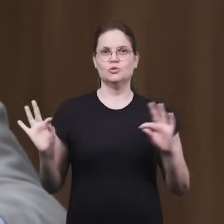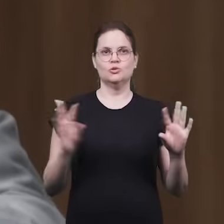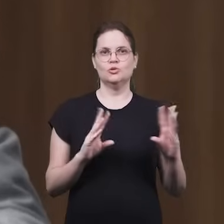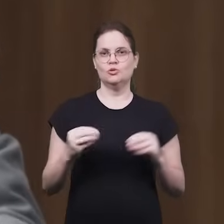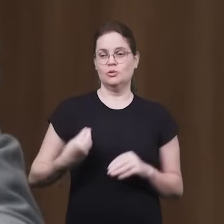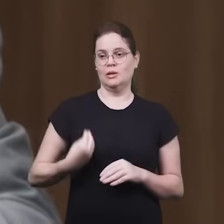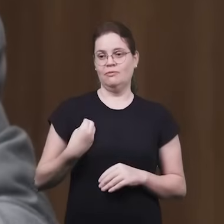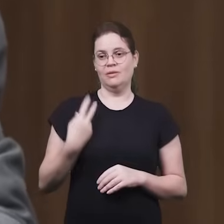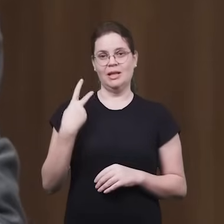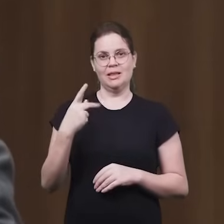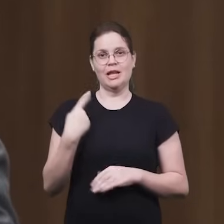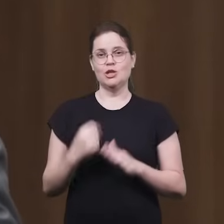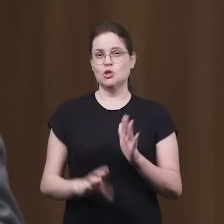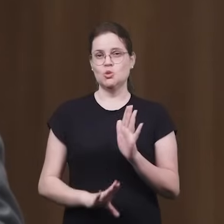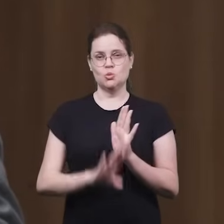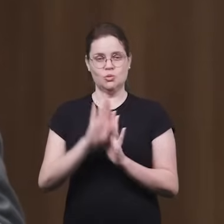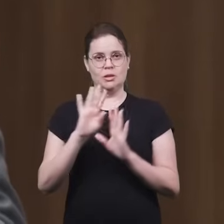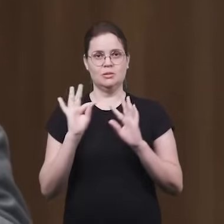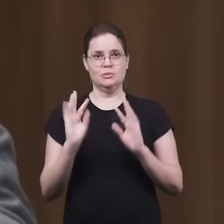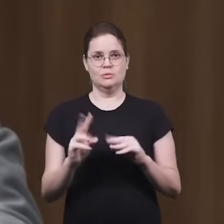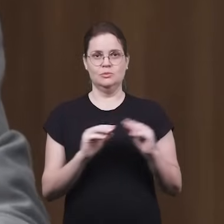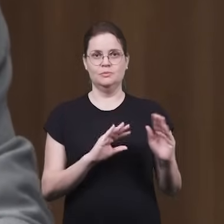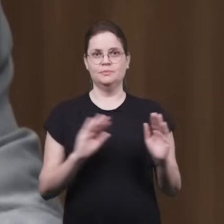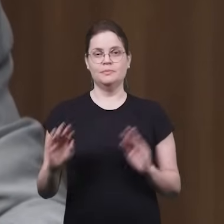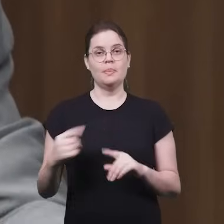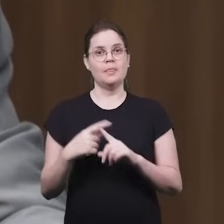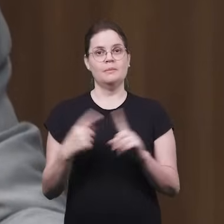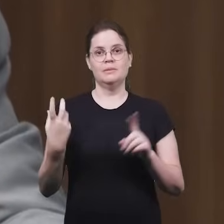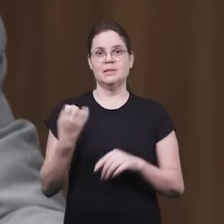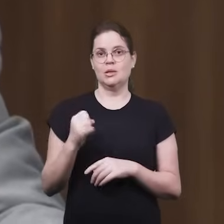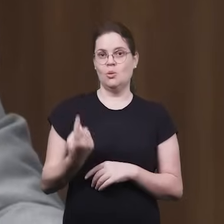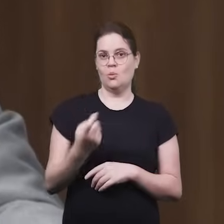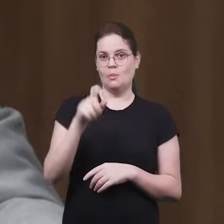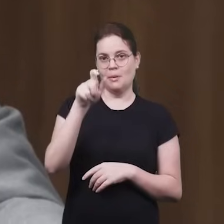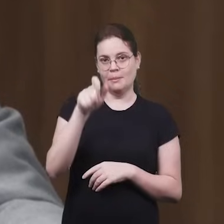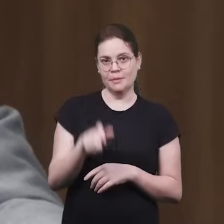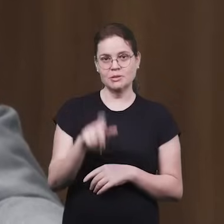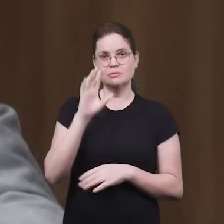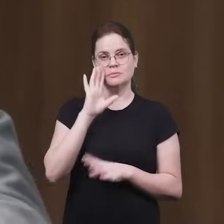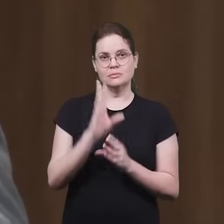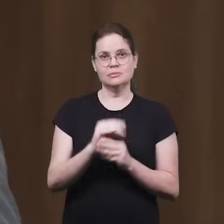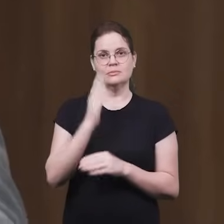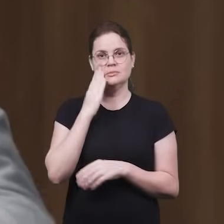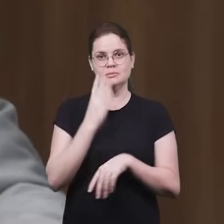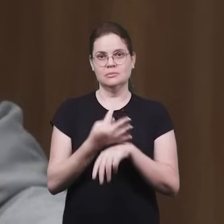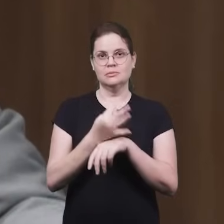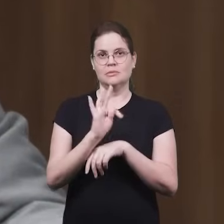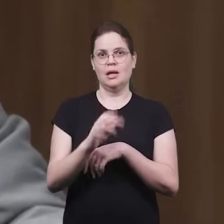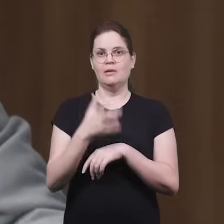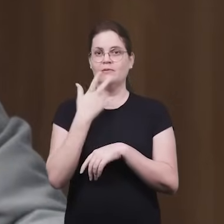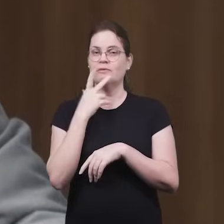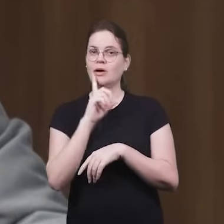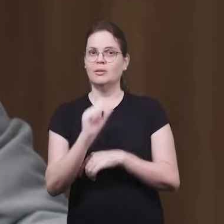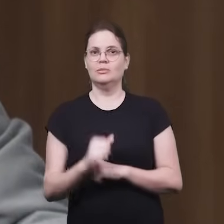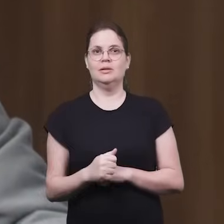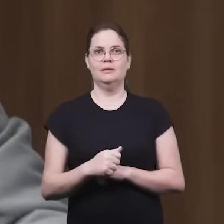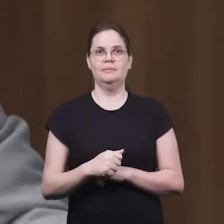alcançou todos os sucessos. Enfim. E uma pessoa assim, altamente técnico, ele diz o seguinte, a internet tem